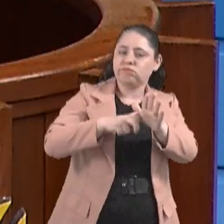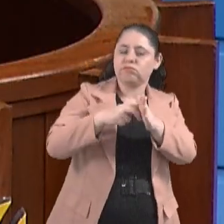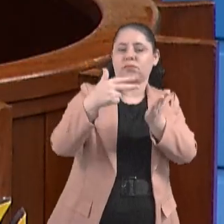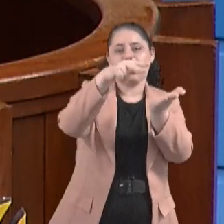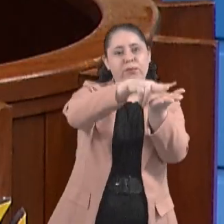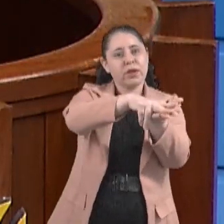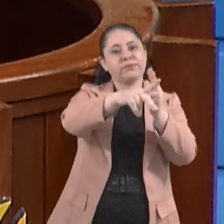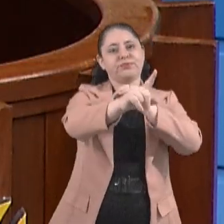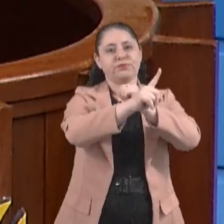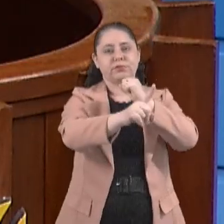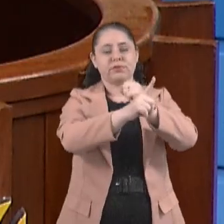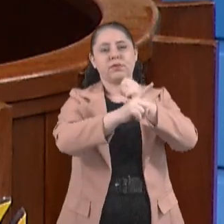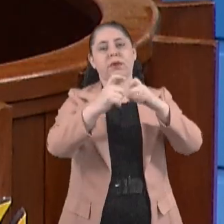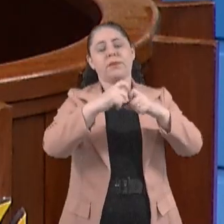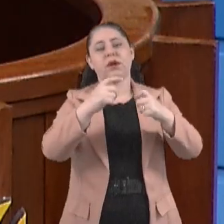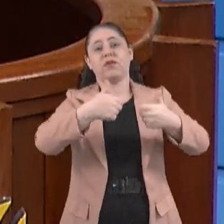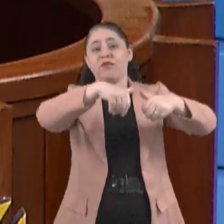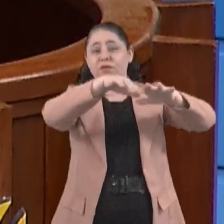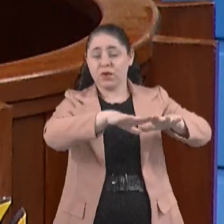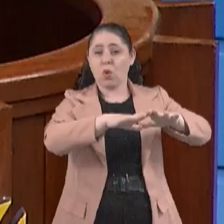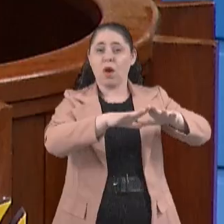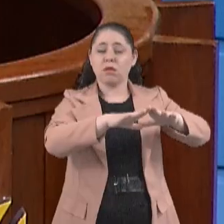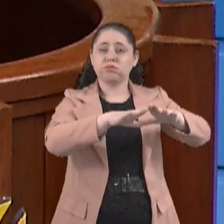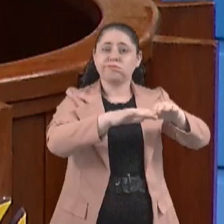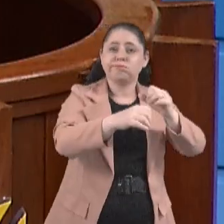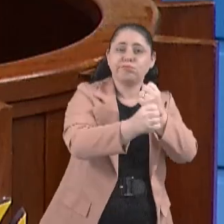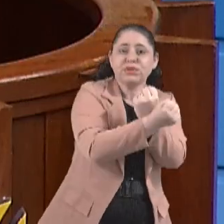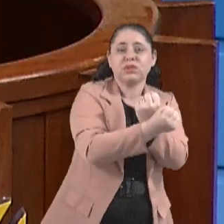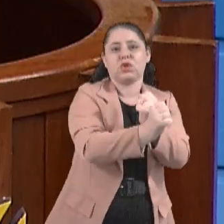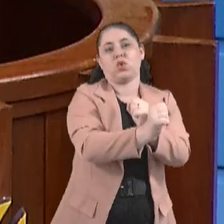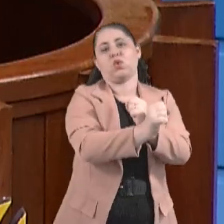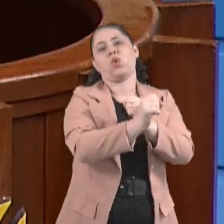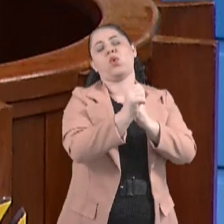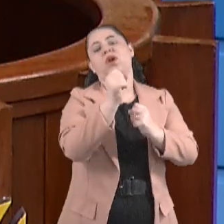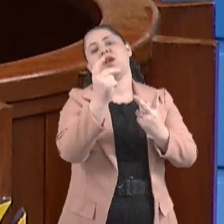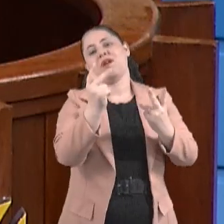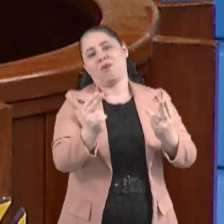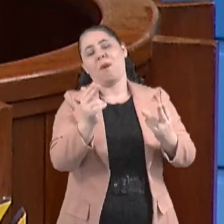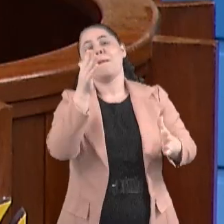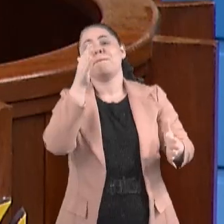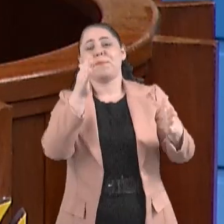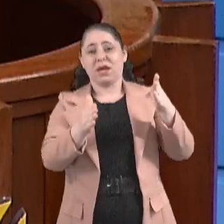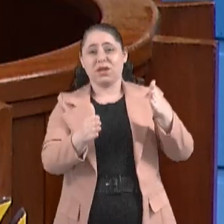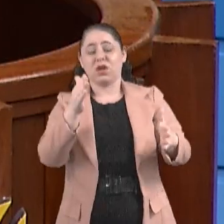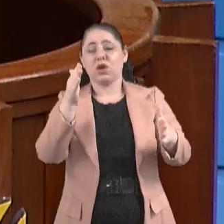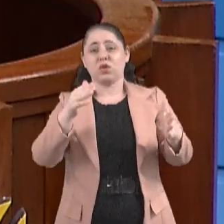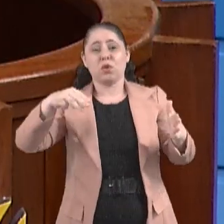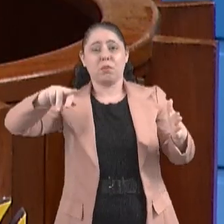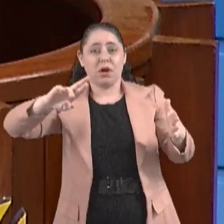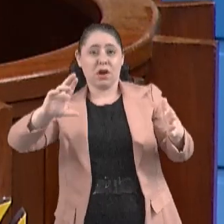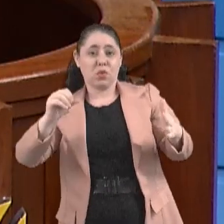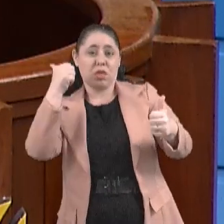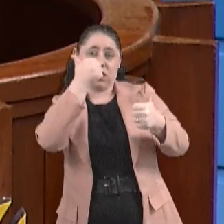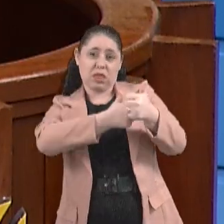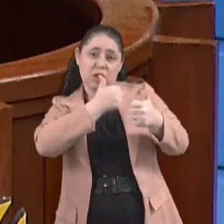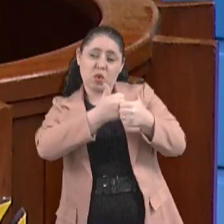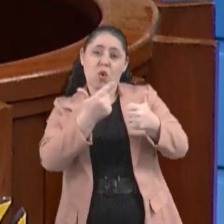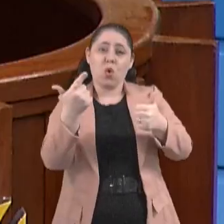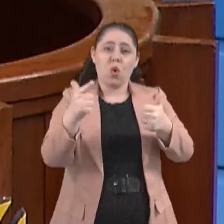internações e tratamentos, foi mantida em cárcere privado e, neste mesmo período, Marco Antônio